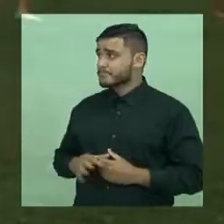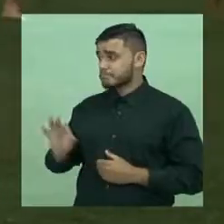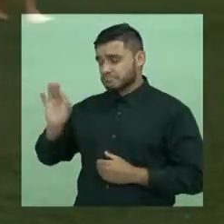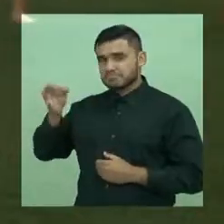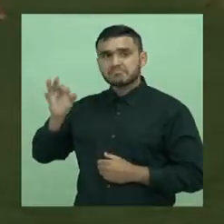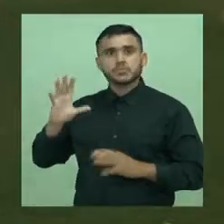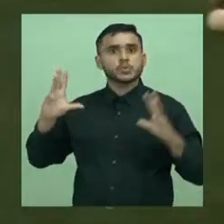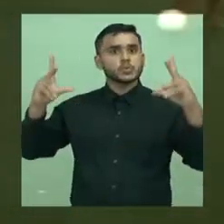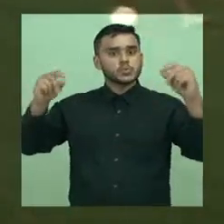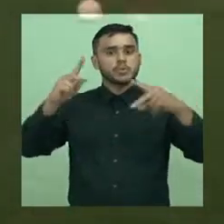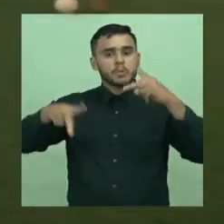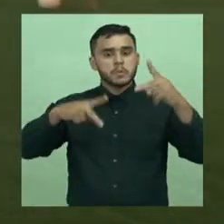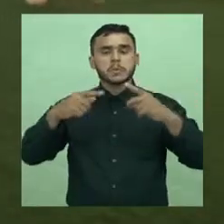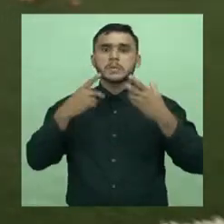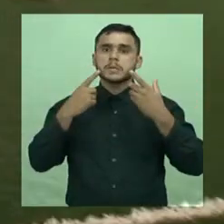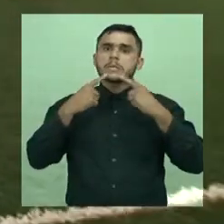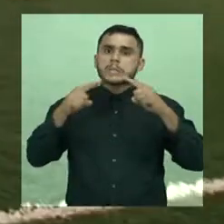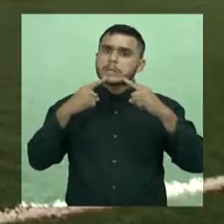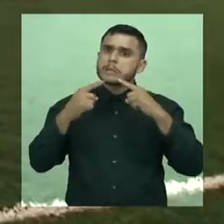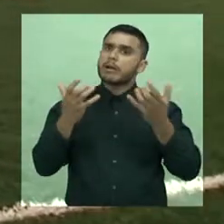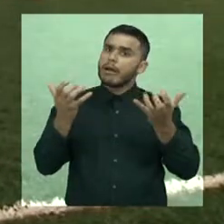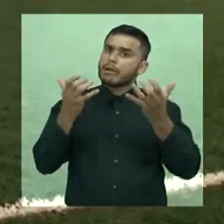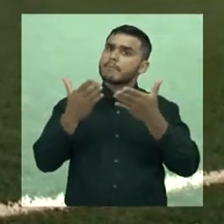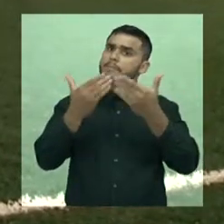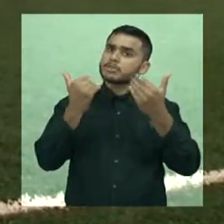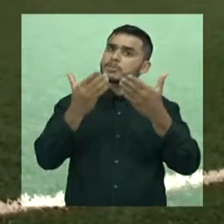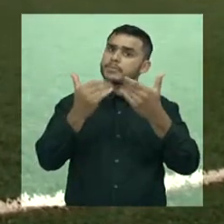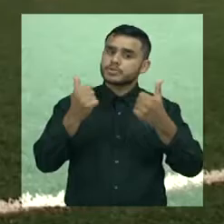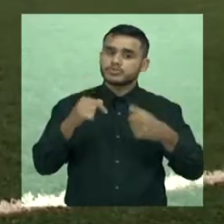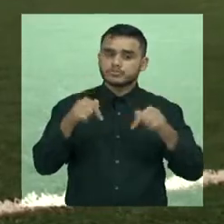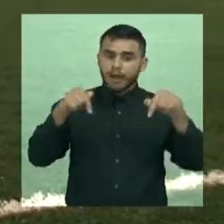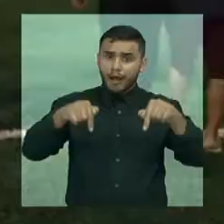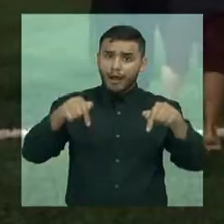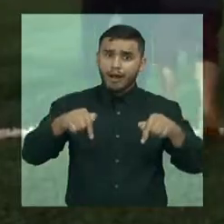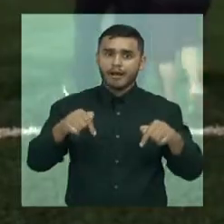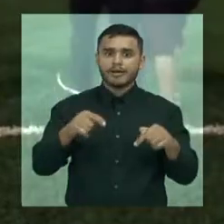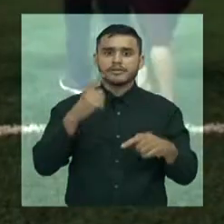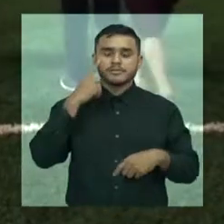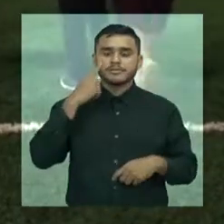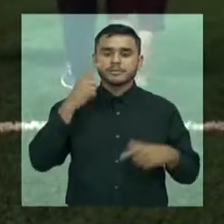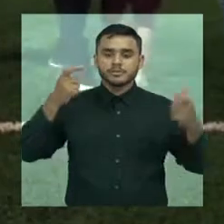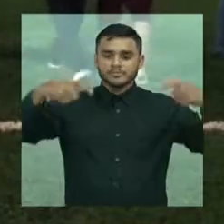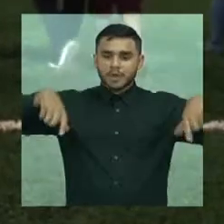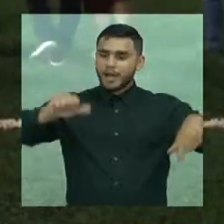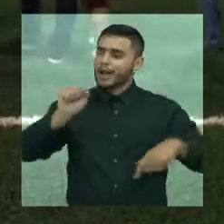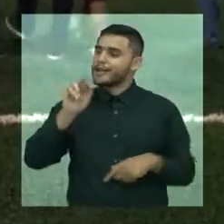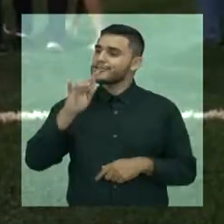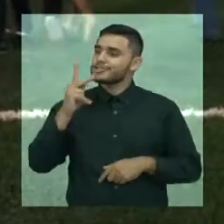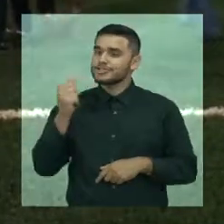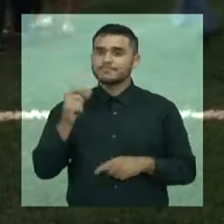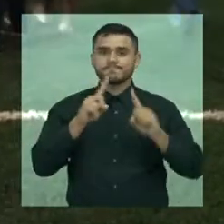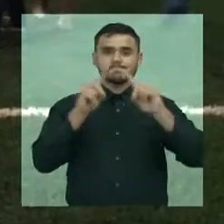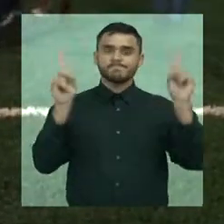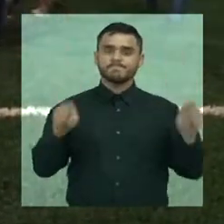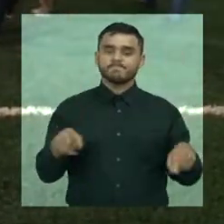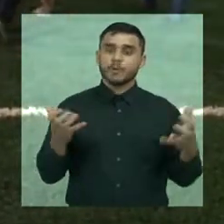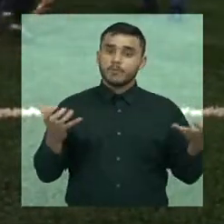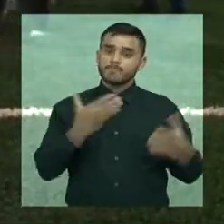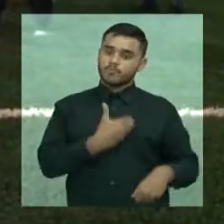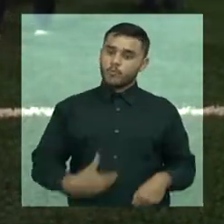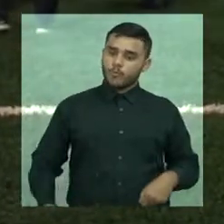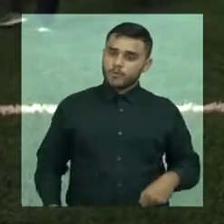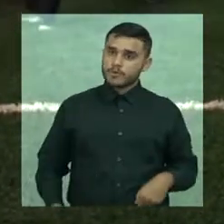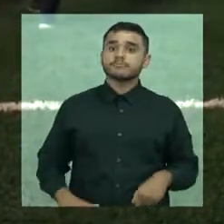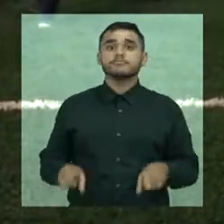dos moradores da Palpina. Esta é a 8ª praça esportiva da cidade do projeto Juntos por Fortaleza, uma parceria entre o governo